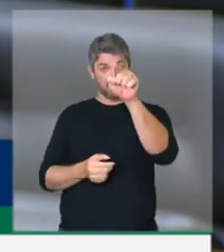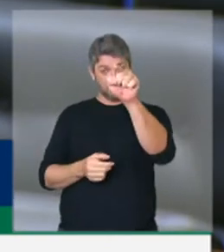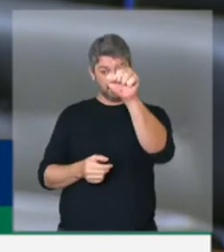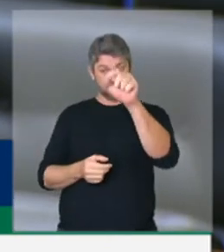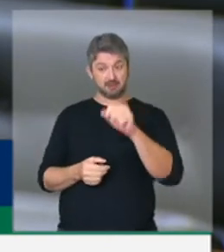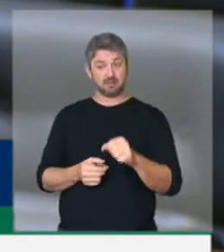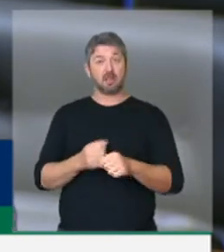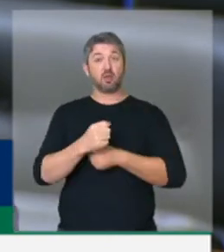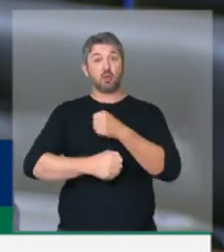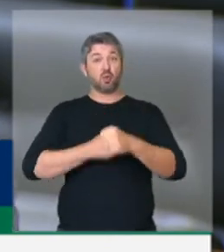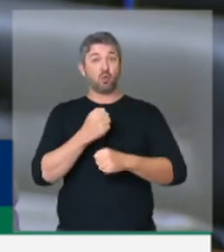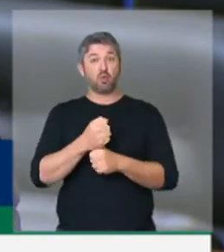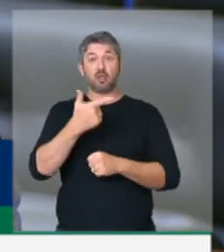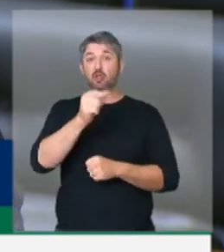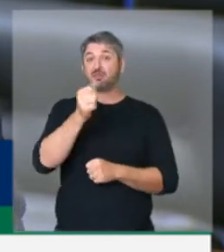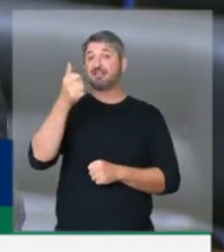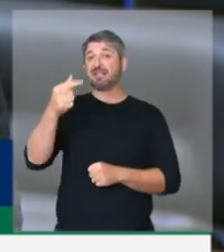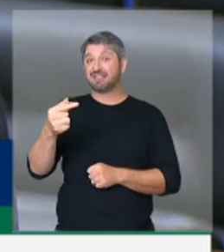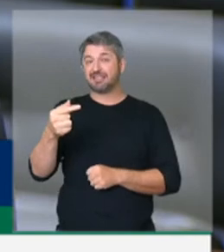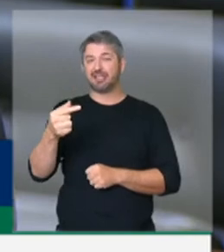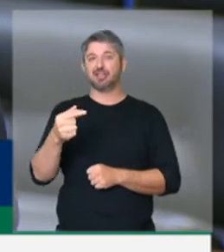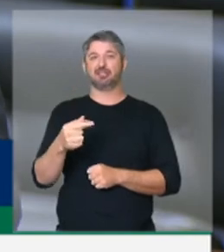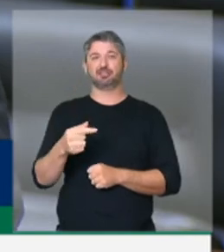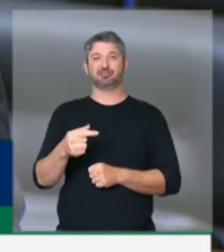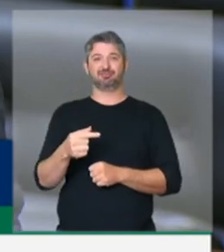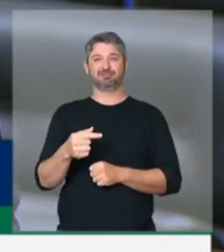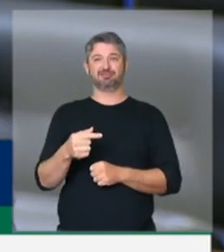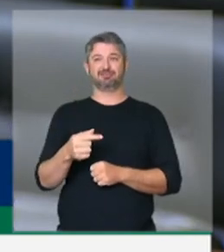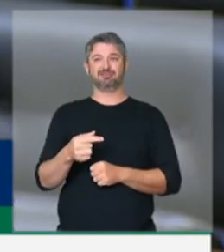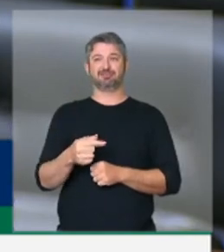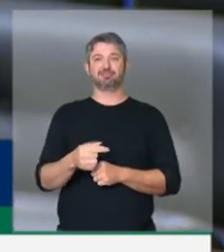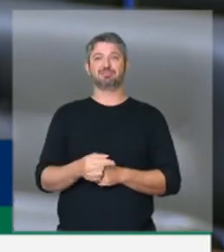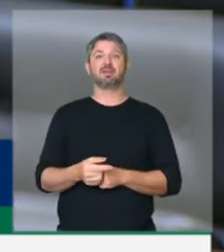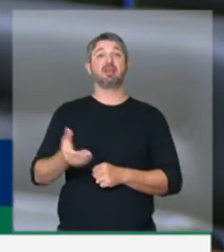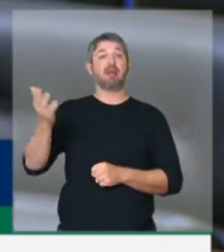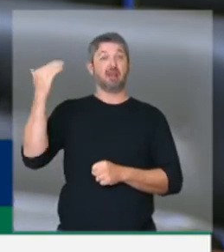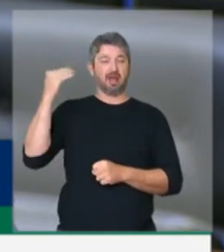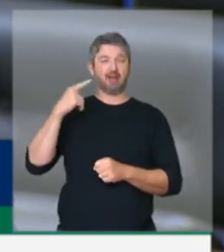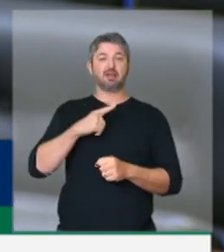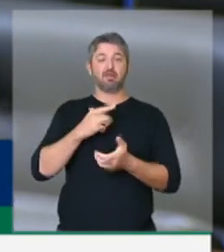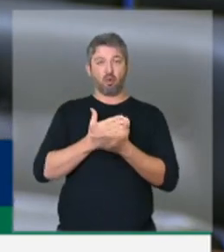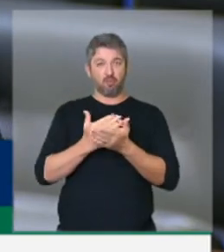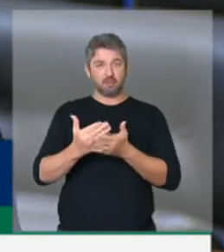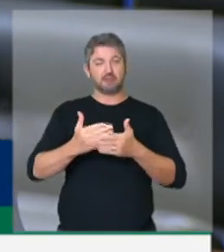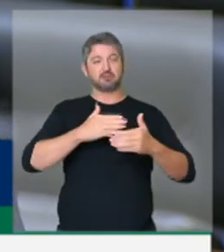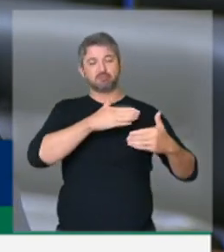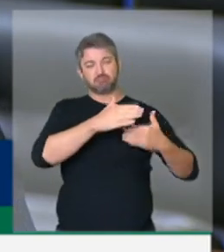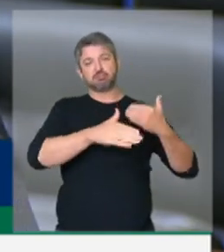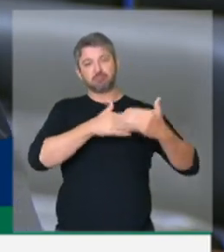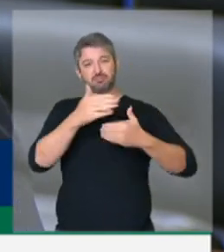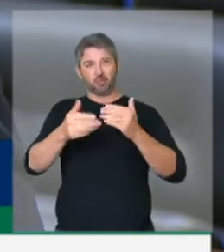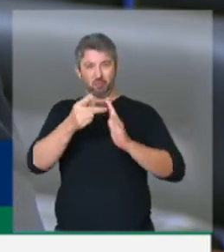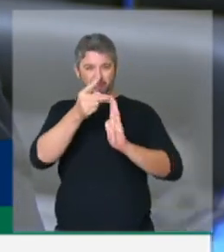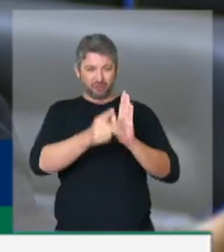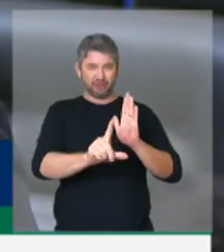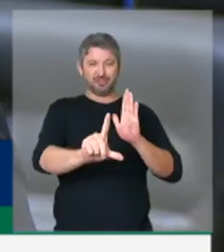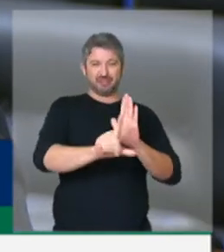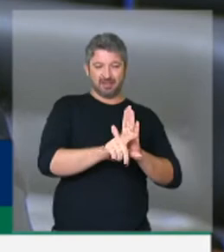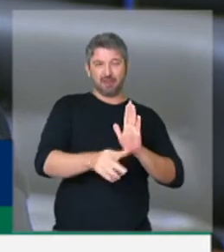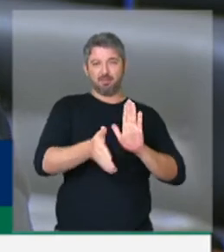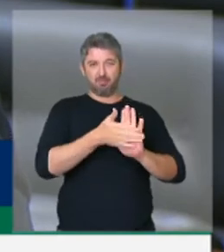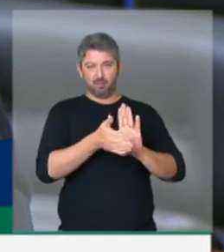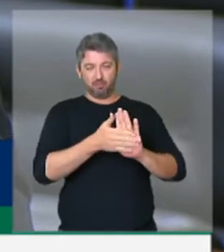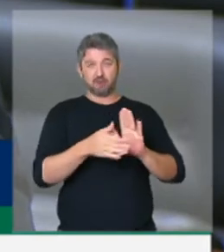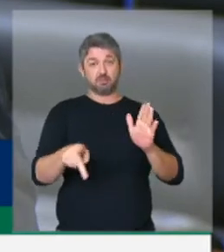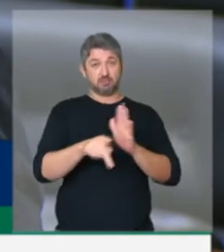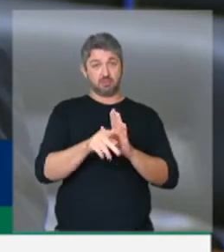de 2017, exatamente quando tramitava esse trabalho, quando se fazia o trabalho dessa